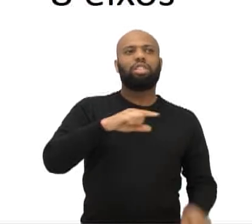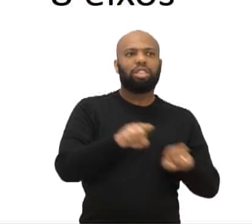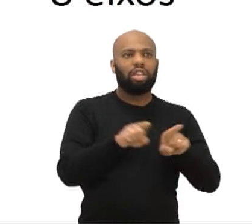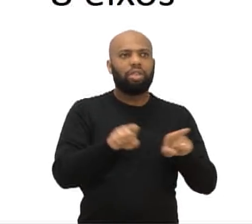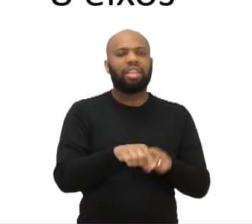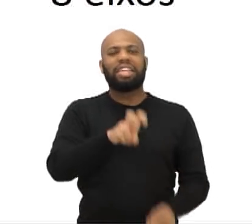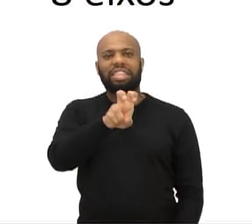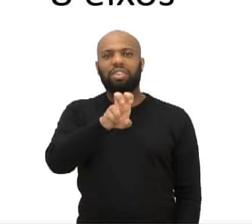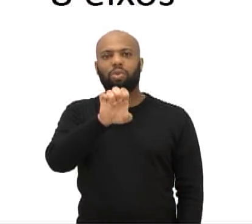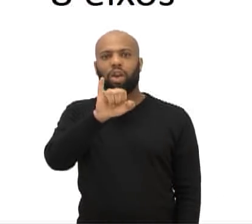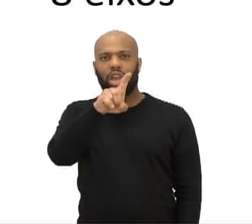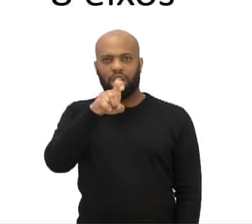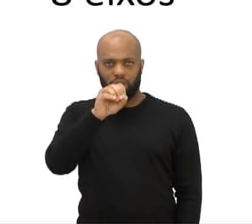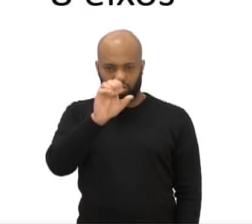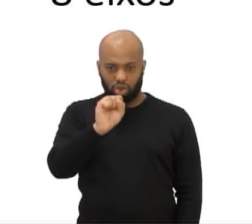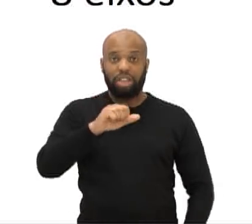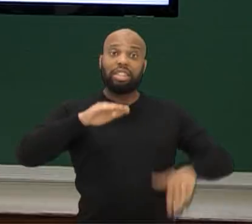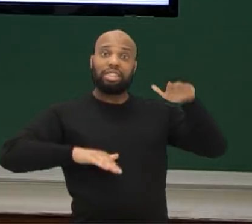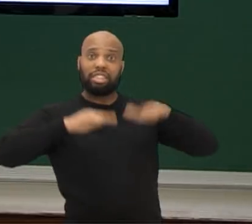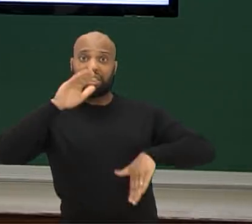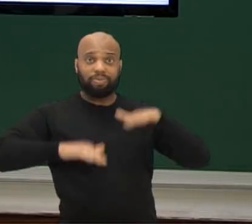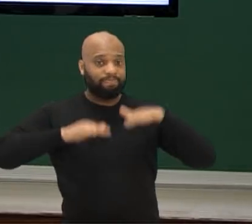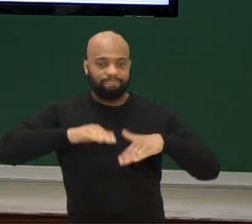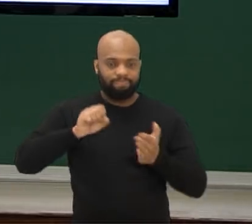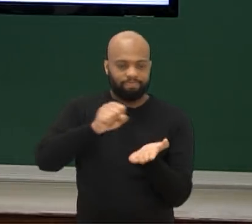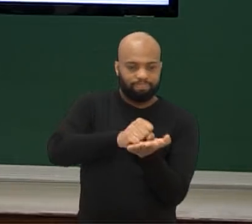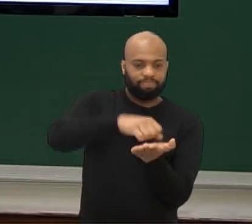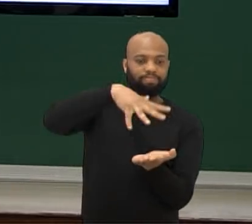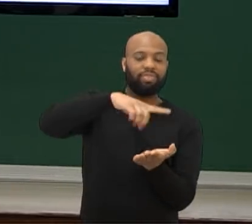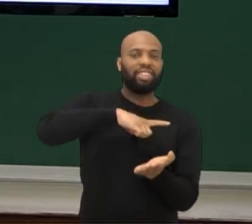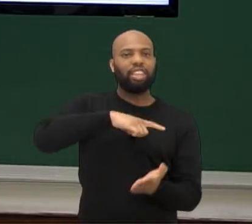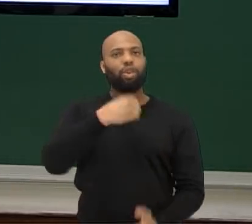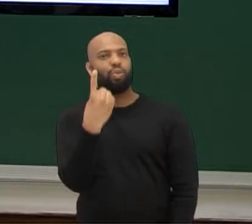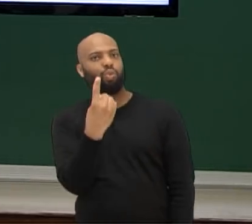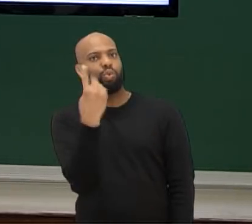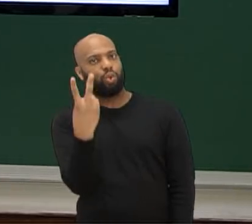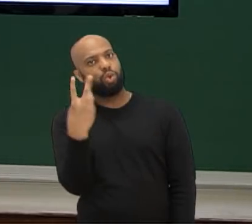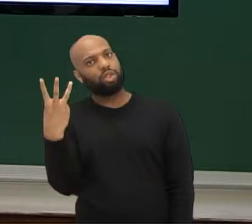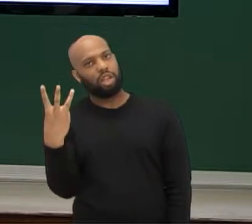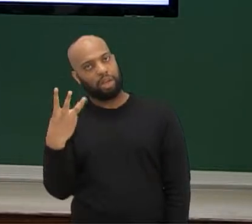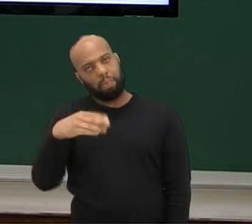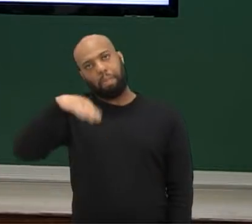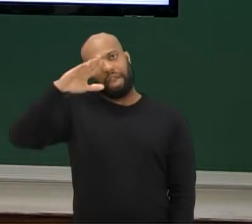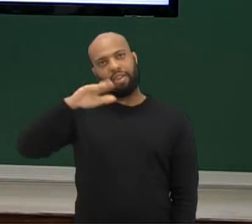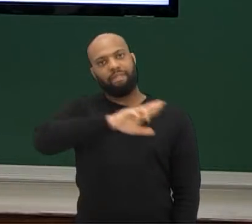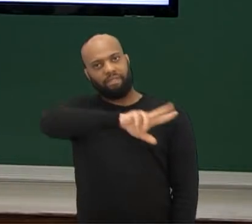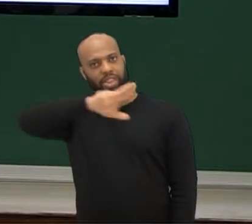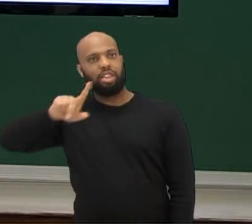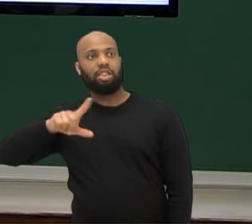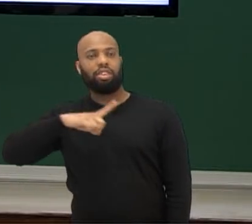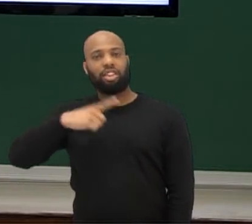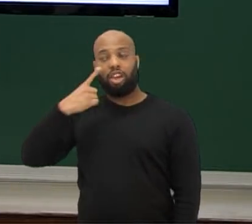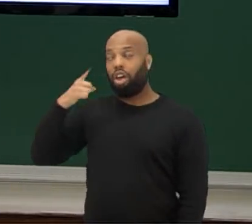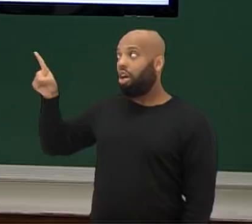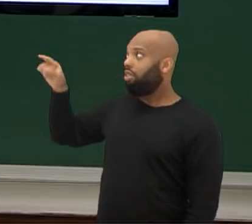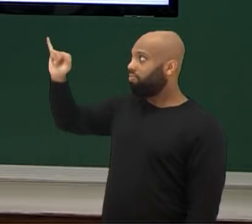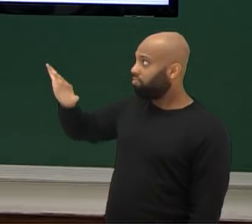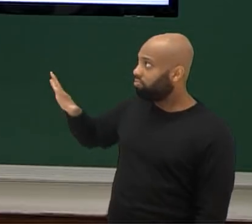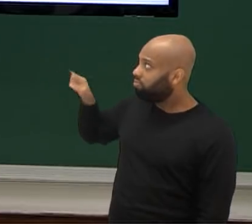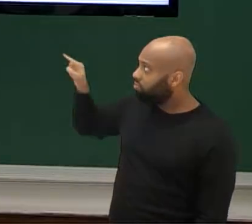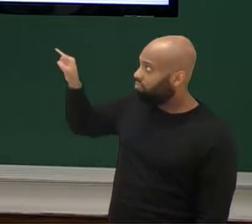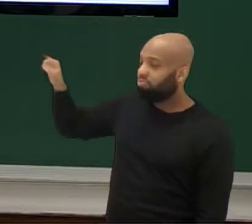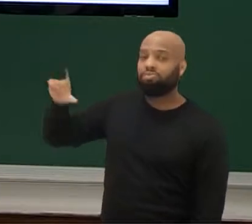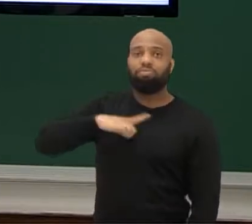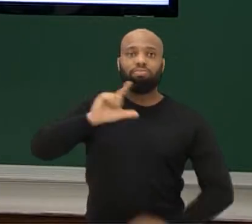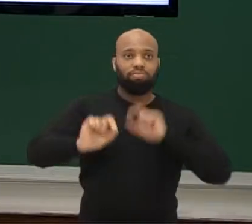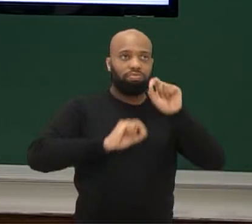figura, você vai ter mais de um eixo de simetria, ok? Então, grave bem essa imagem, ela